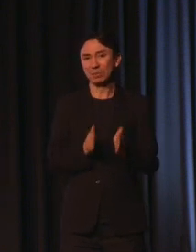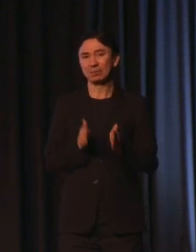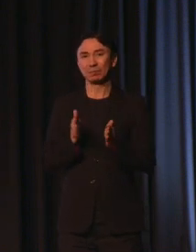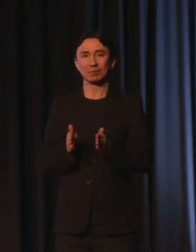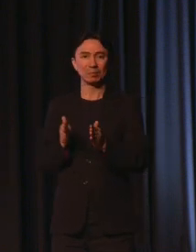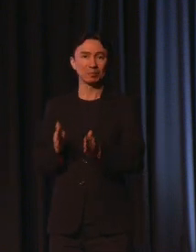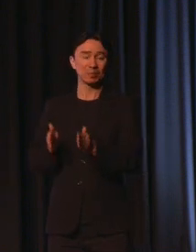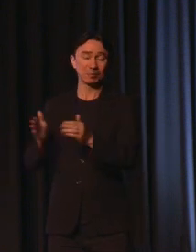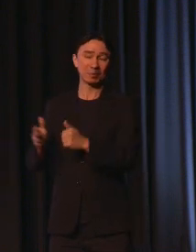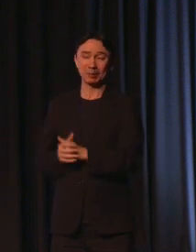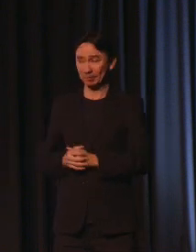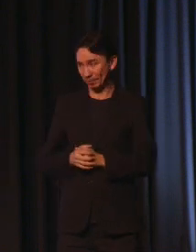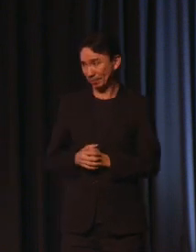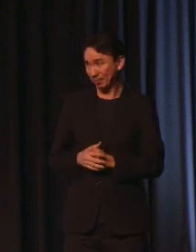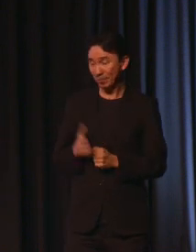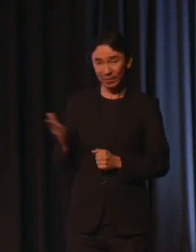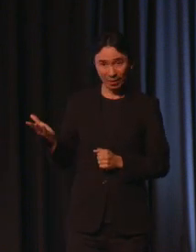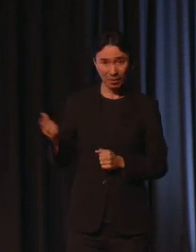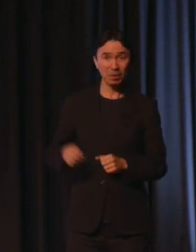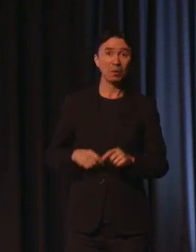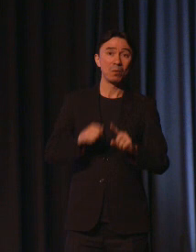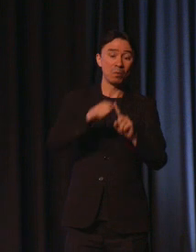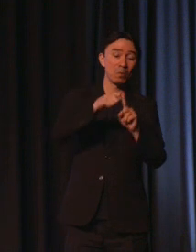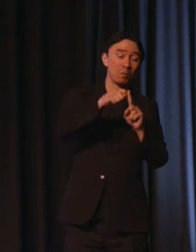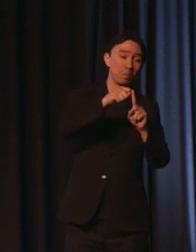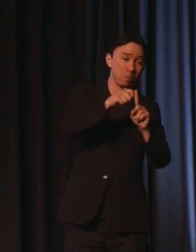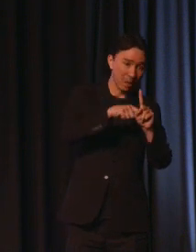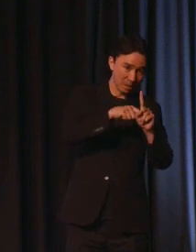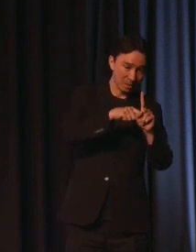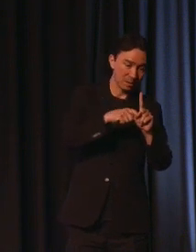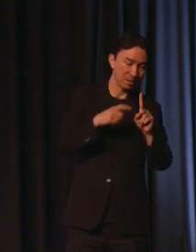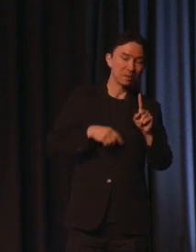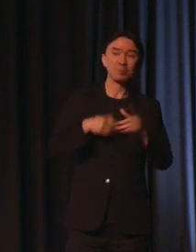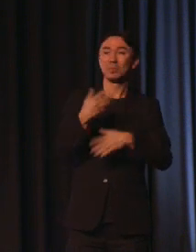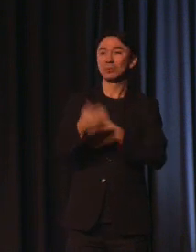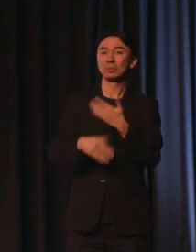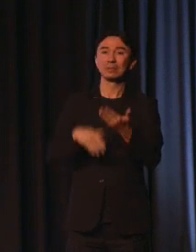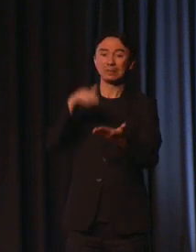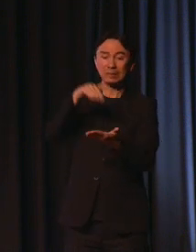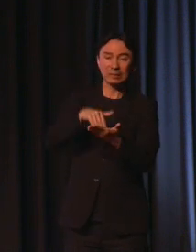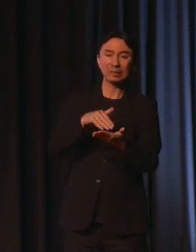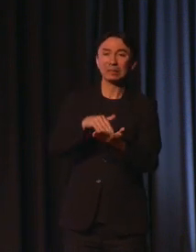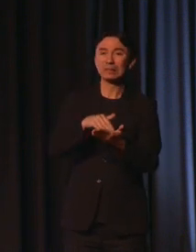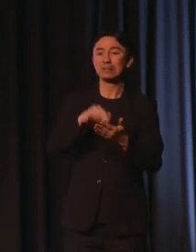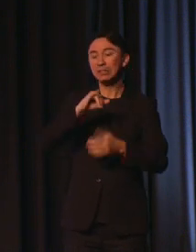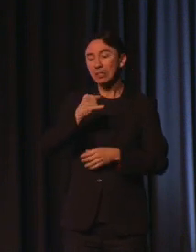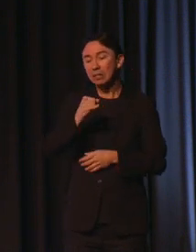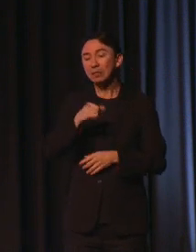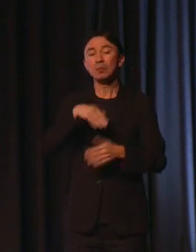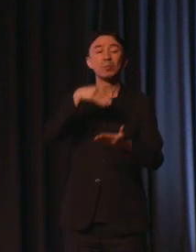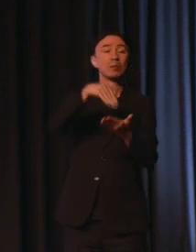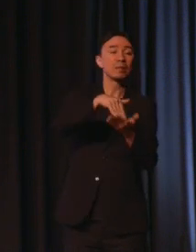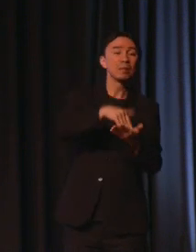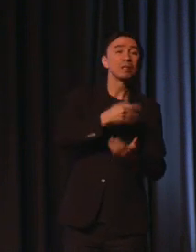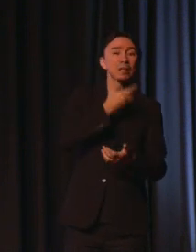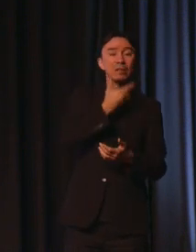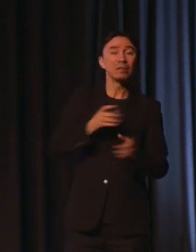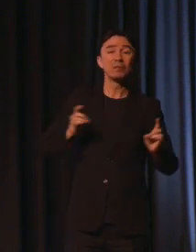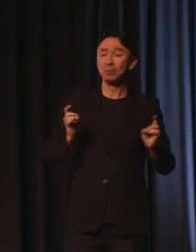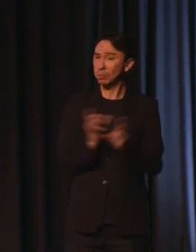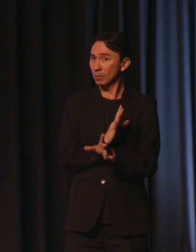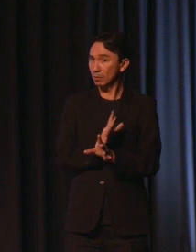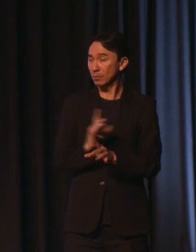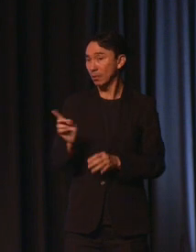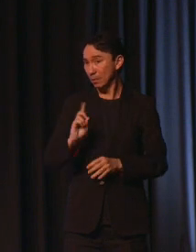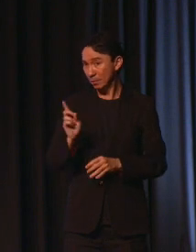é só um modelo, tá? Não quer dizer que a gente inicia em janeiro e termina em dezembro. Não. As aquisições, elas são para 12